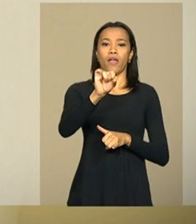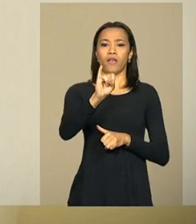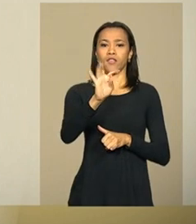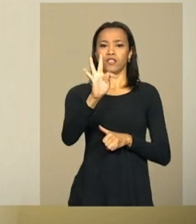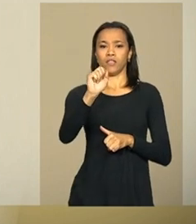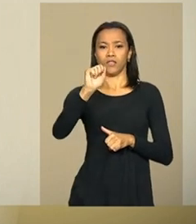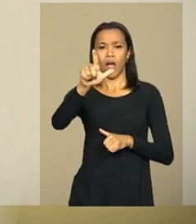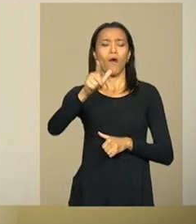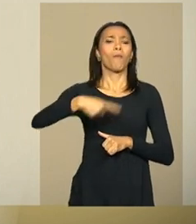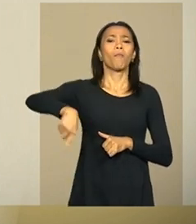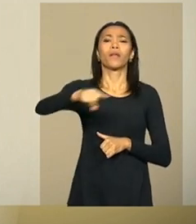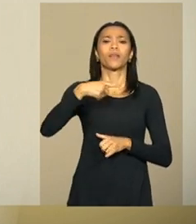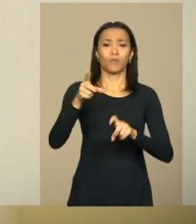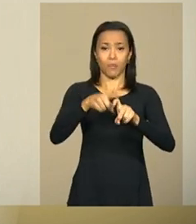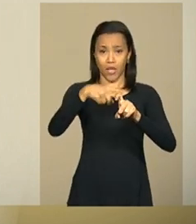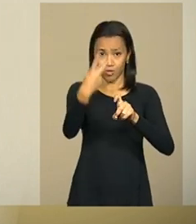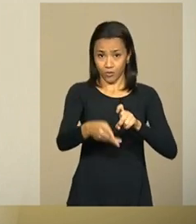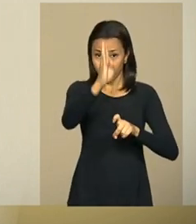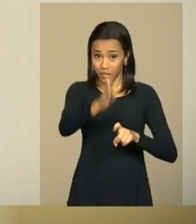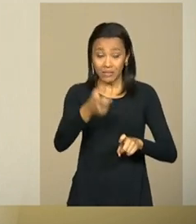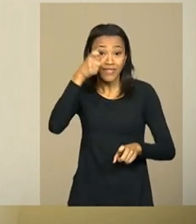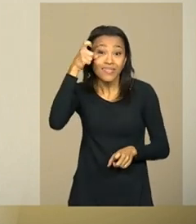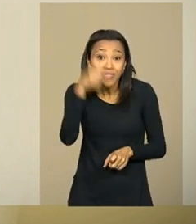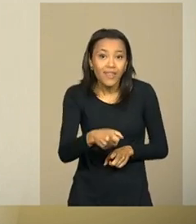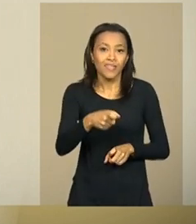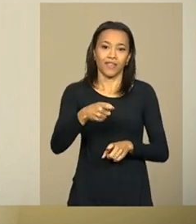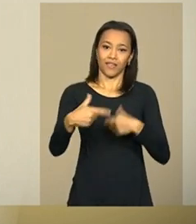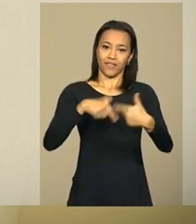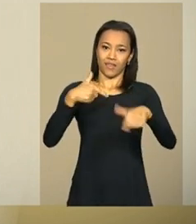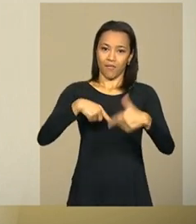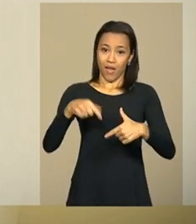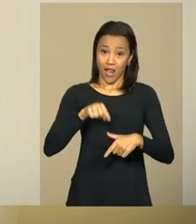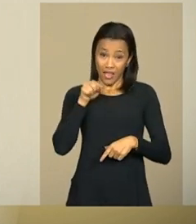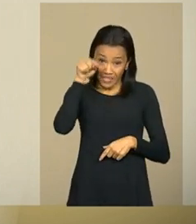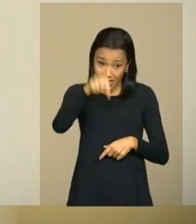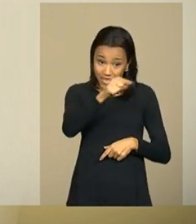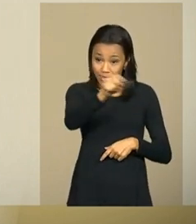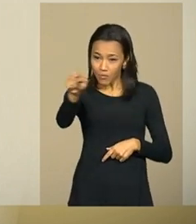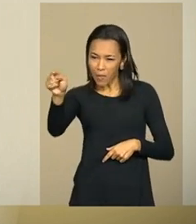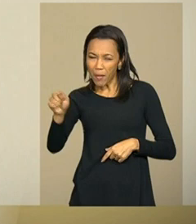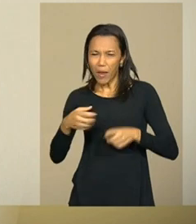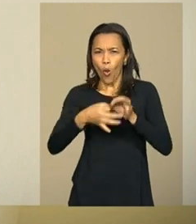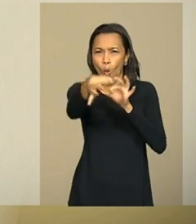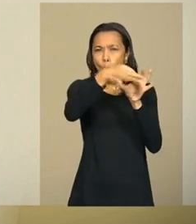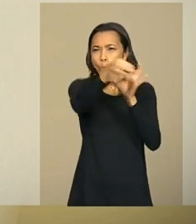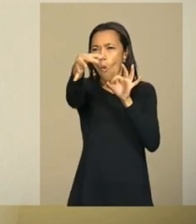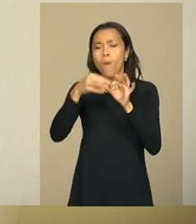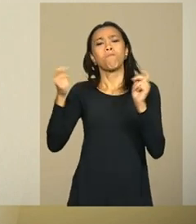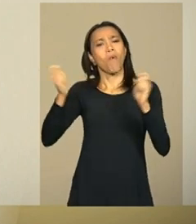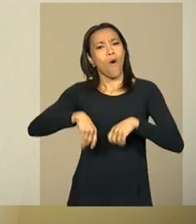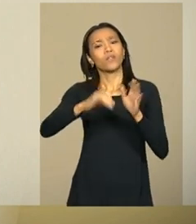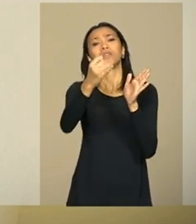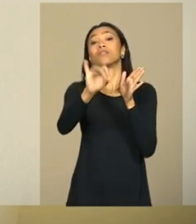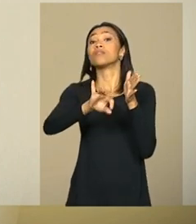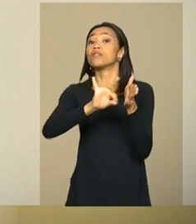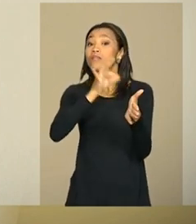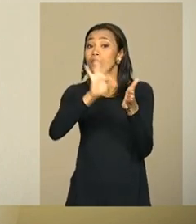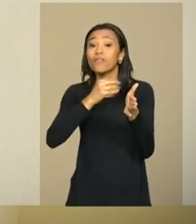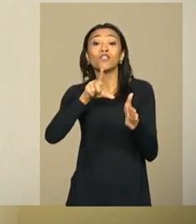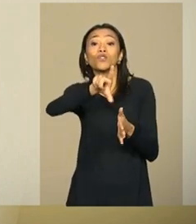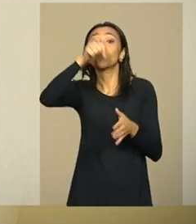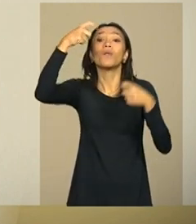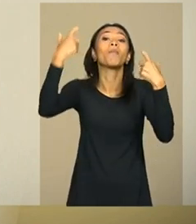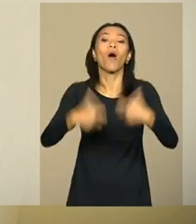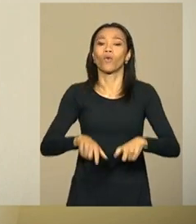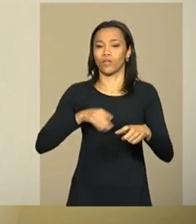médicos brasileiros interessados em trabalhar nesses lugares mais distantes possam se inscrever e escolher o município para